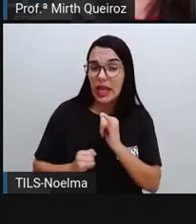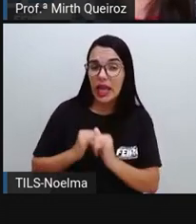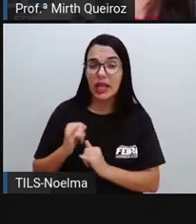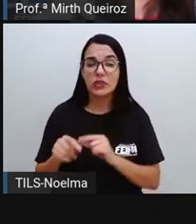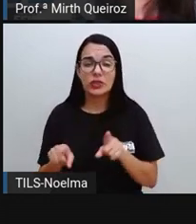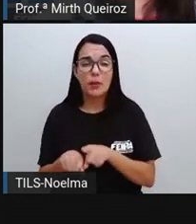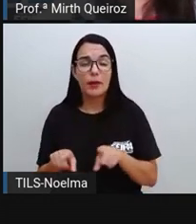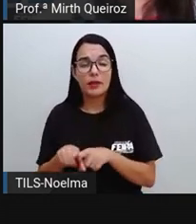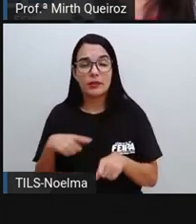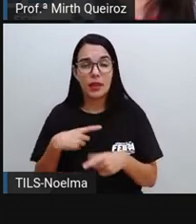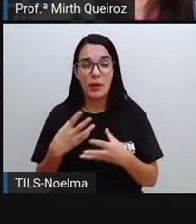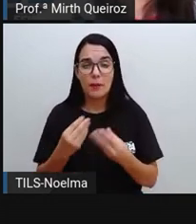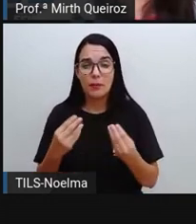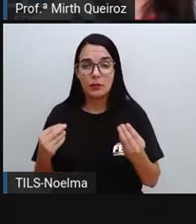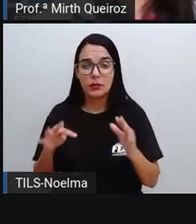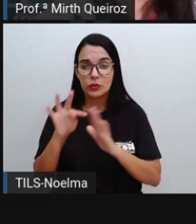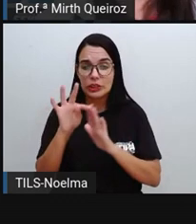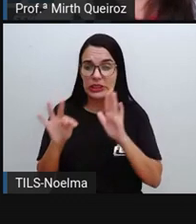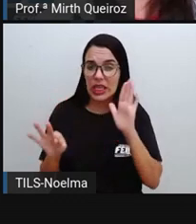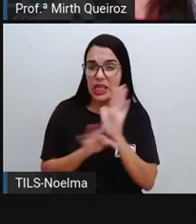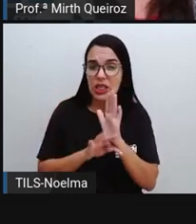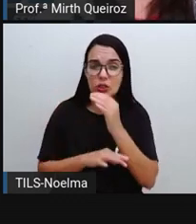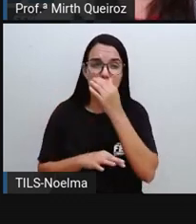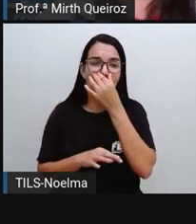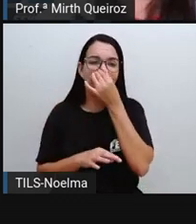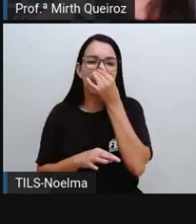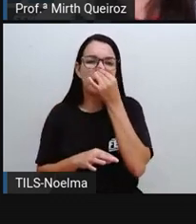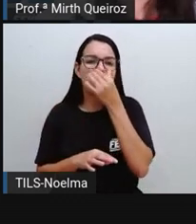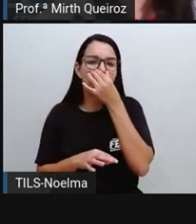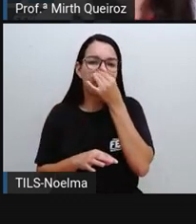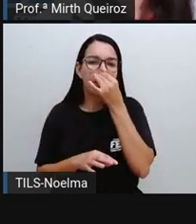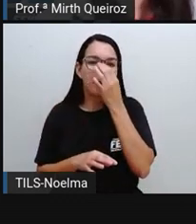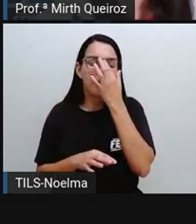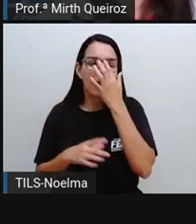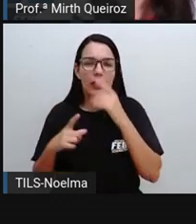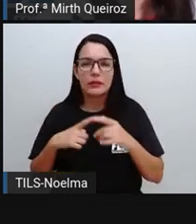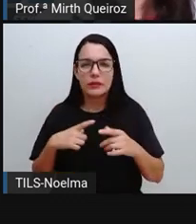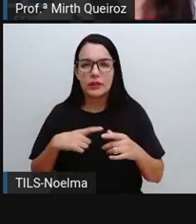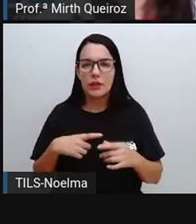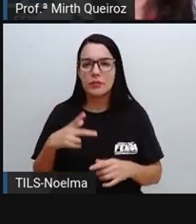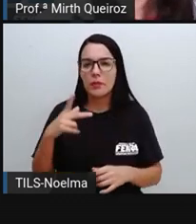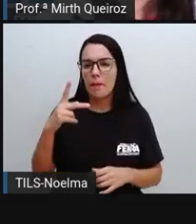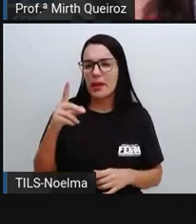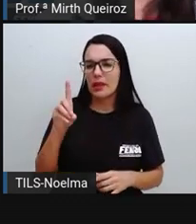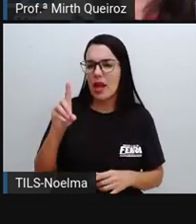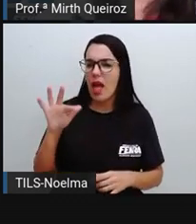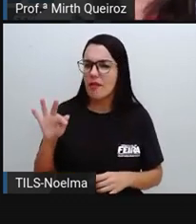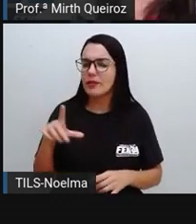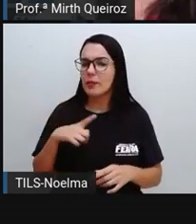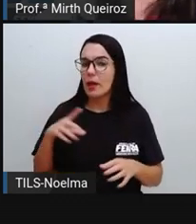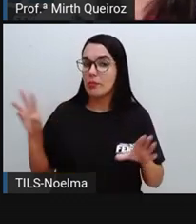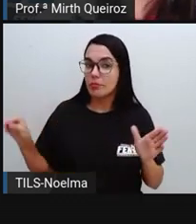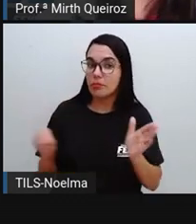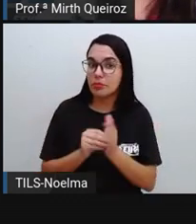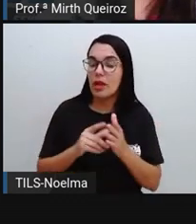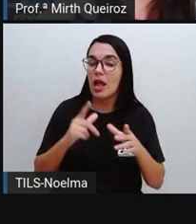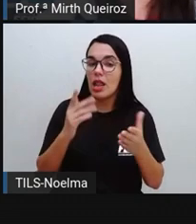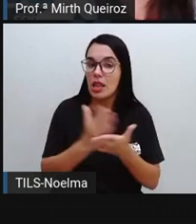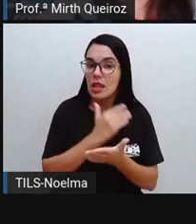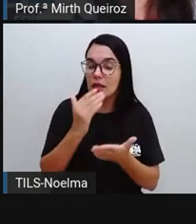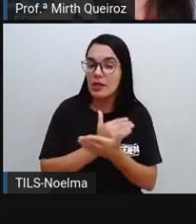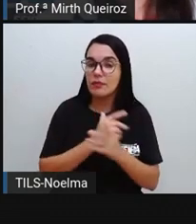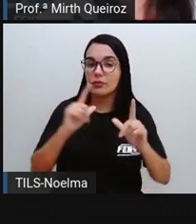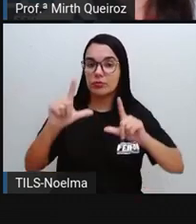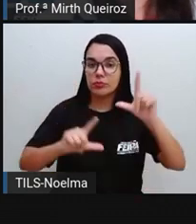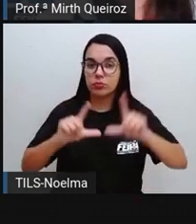temos vários textos, histórias, né? Em quadrinhos, nós temos os PDFs, os livros em PDFs, que vocês também podem estar